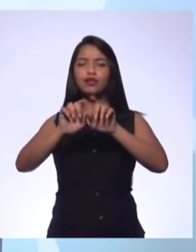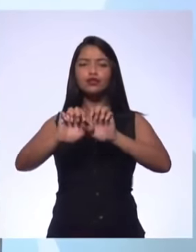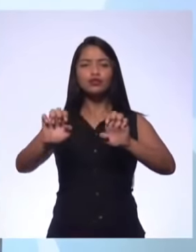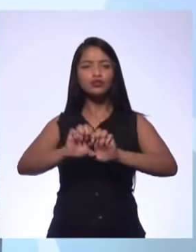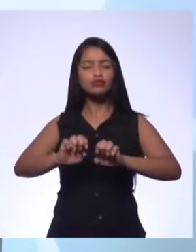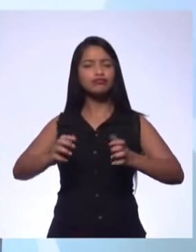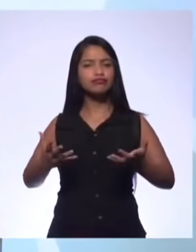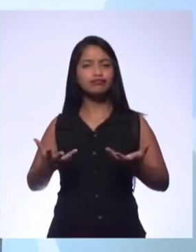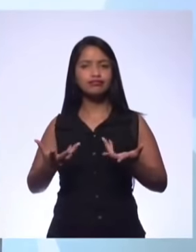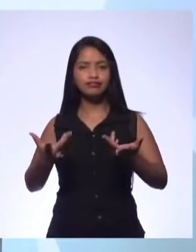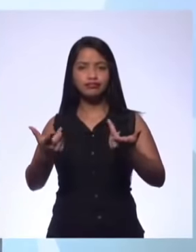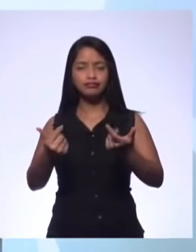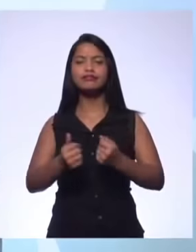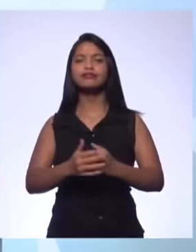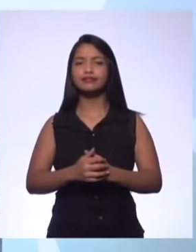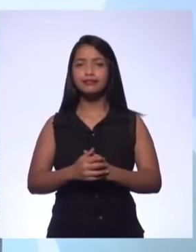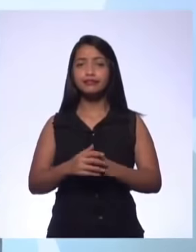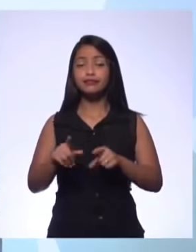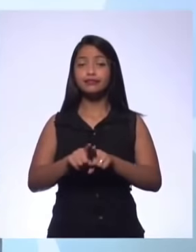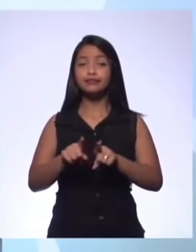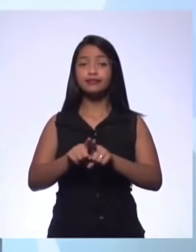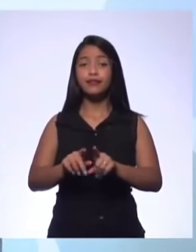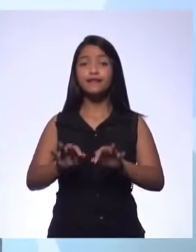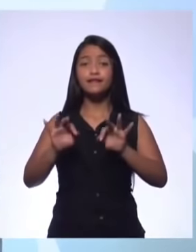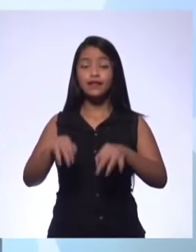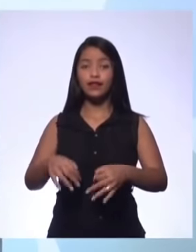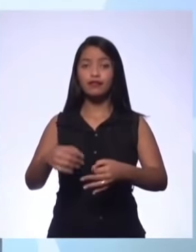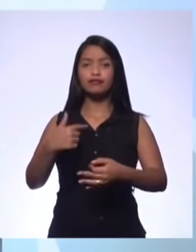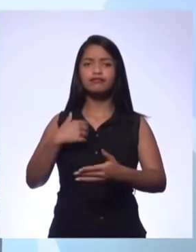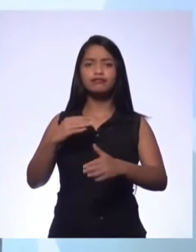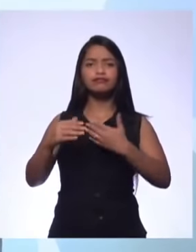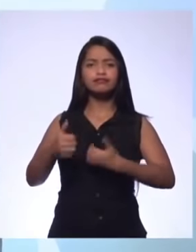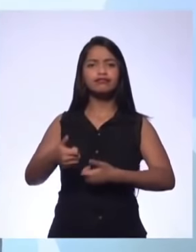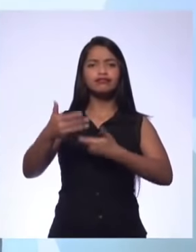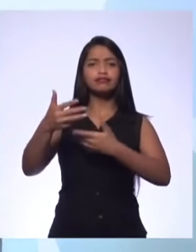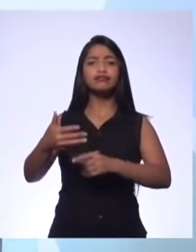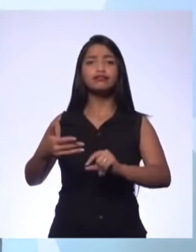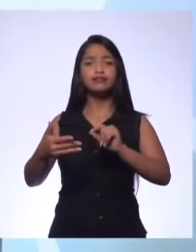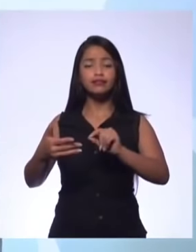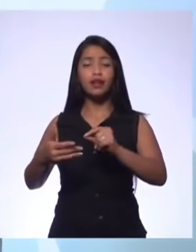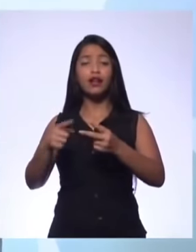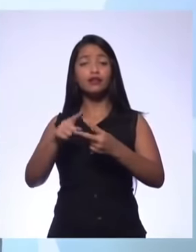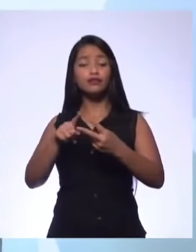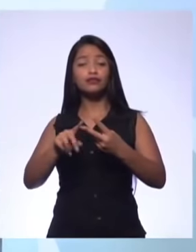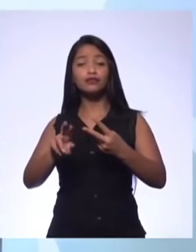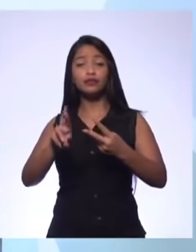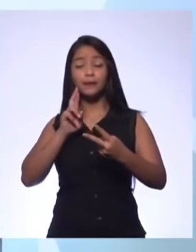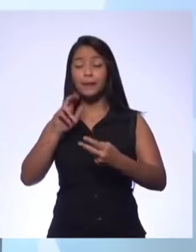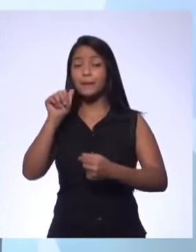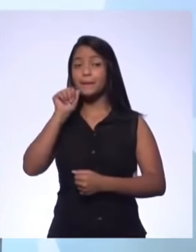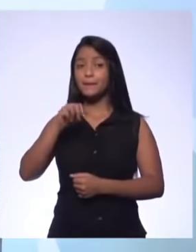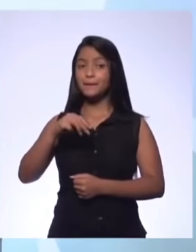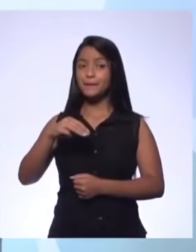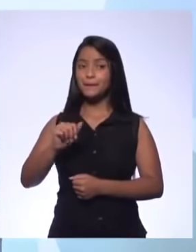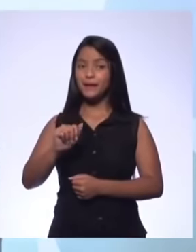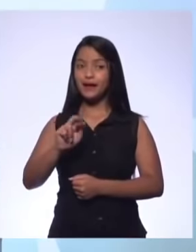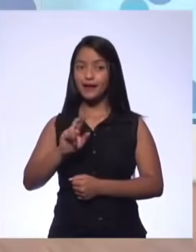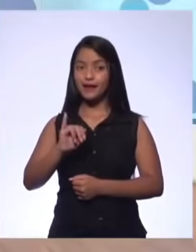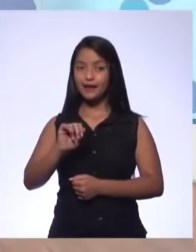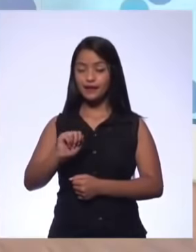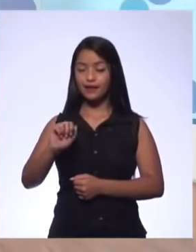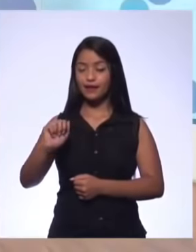Cauane e Luísa o finalzinho, só o finalzinho mesmo, assim, mas as duas colocaram que Maria Angula aprendeu uma lição. Então, vamos ver hoje se ela